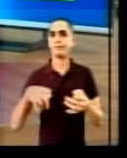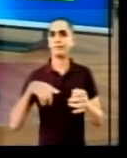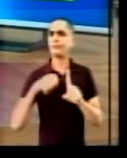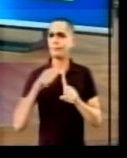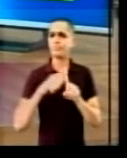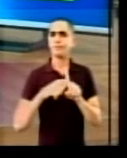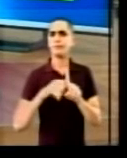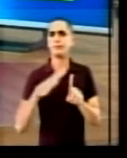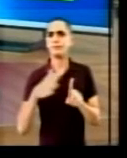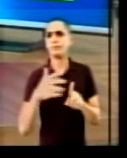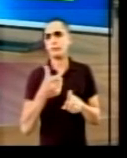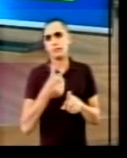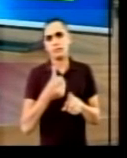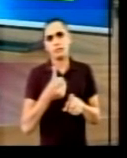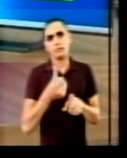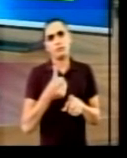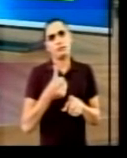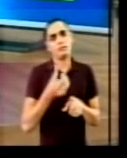3 anos.